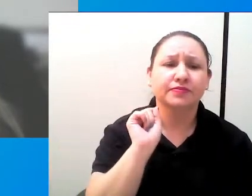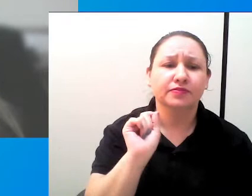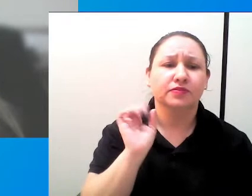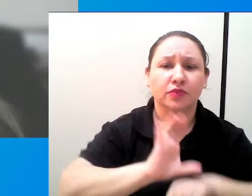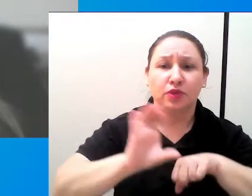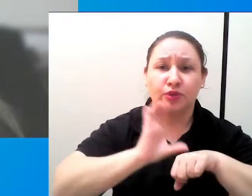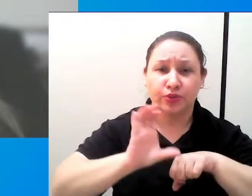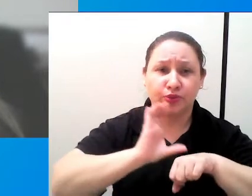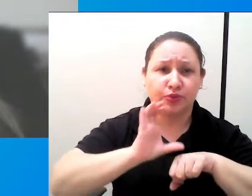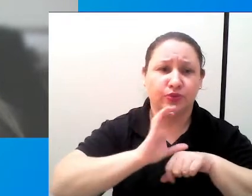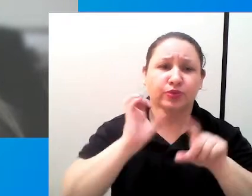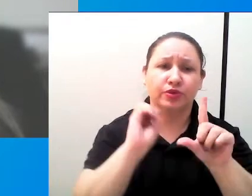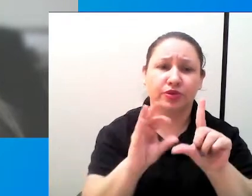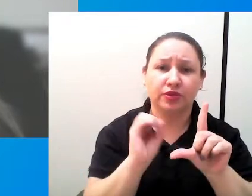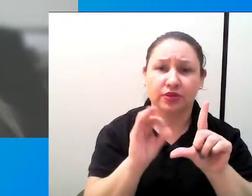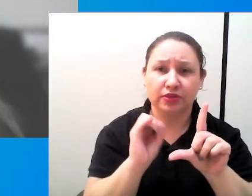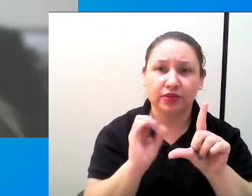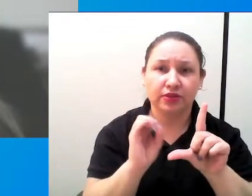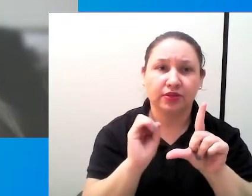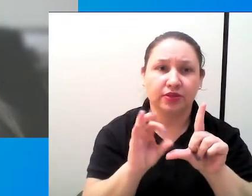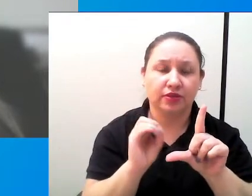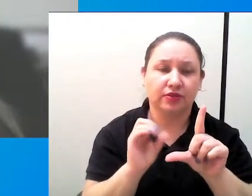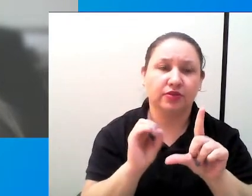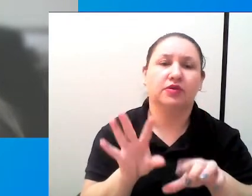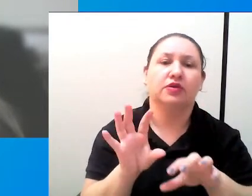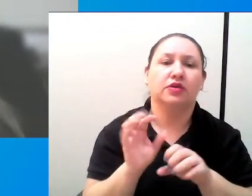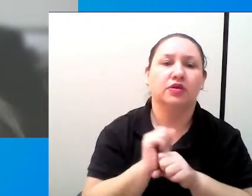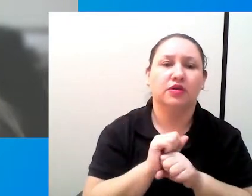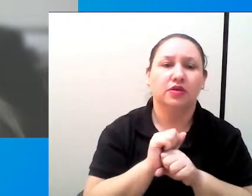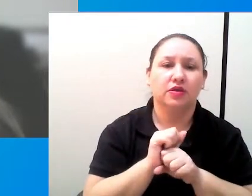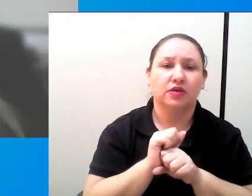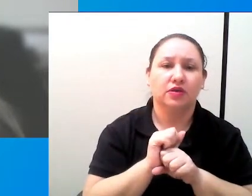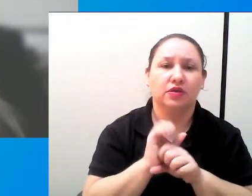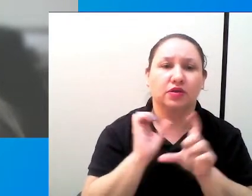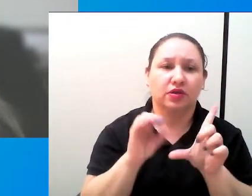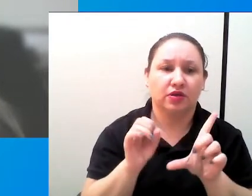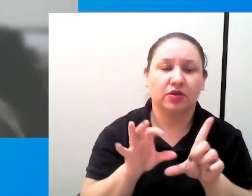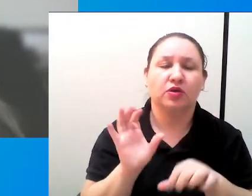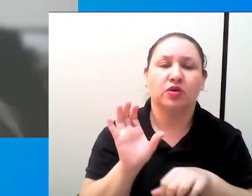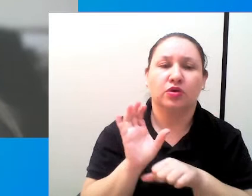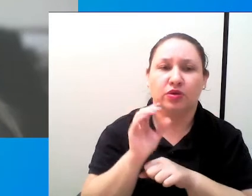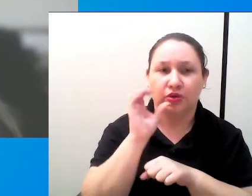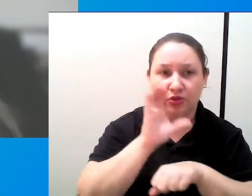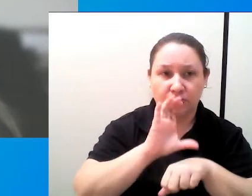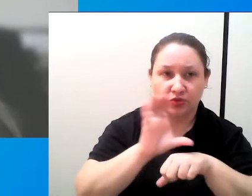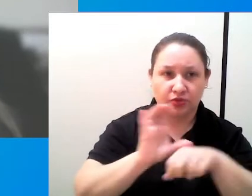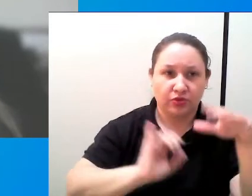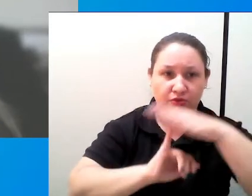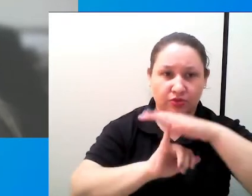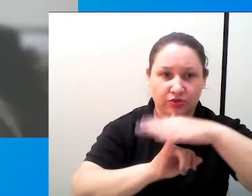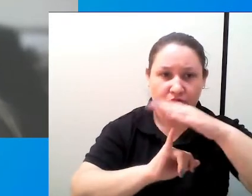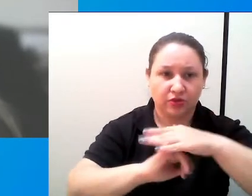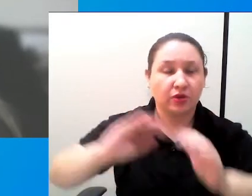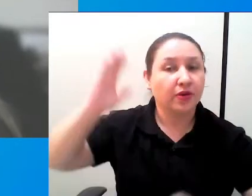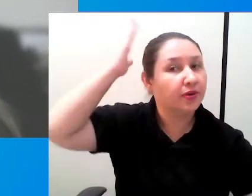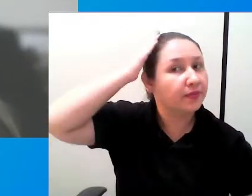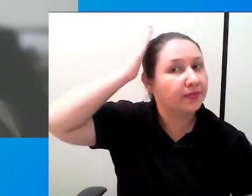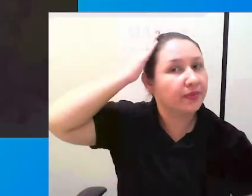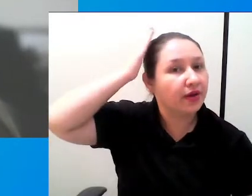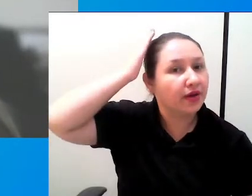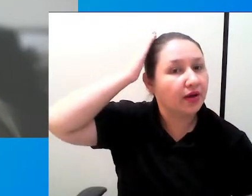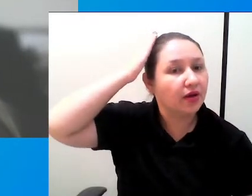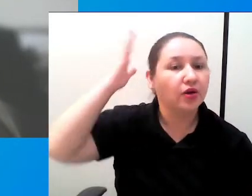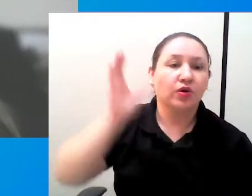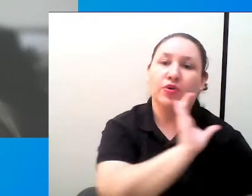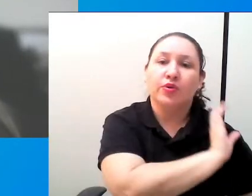de licenciatura em educação do campo, no campus de Breves, do Instituto Federal do Pará, o